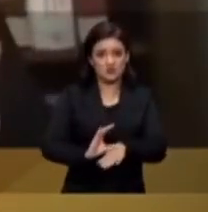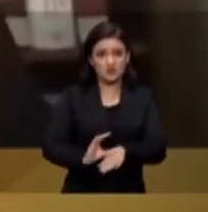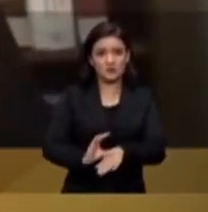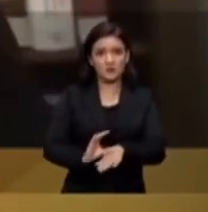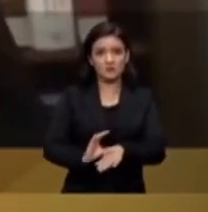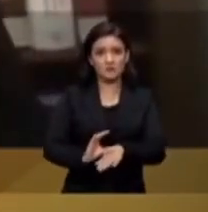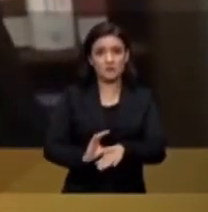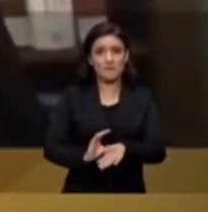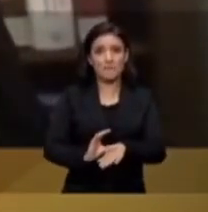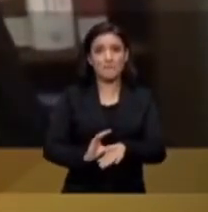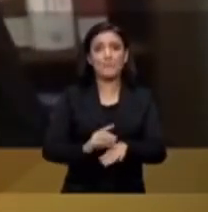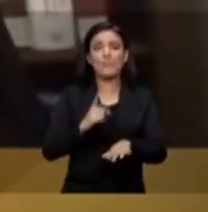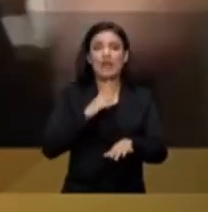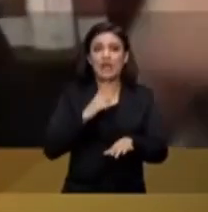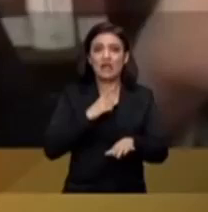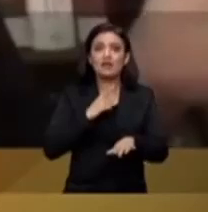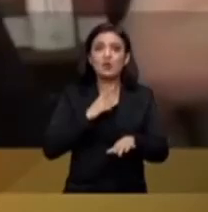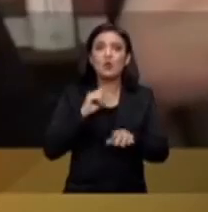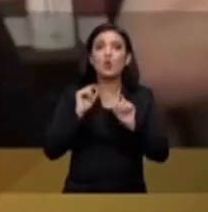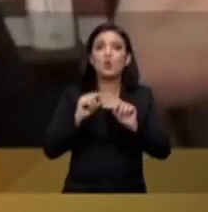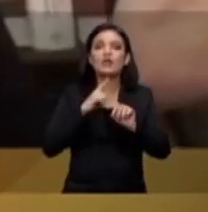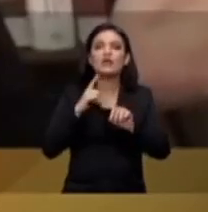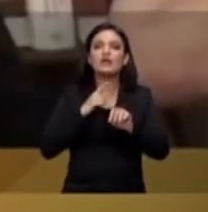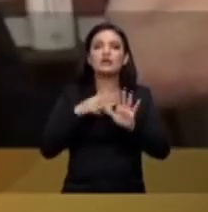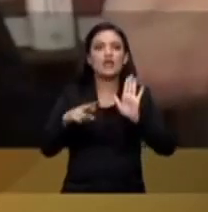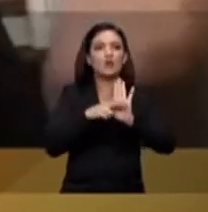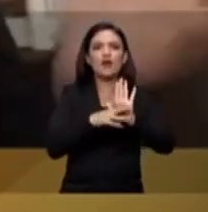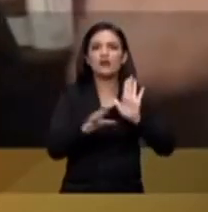que se contém numa cláusula pétrea,